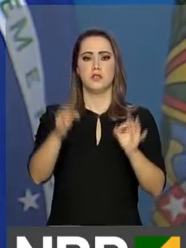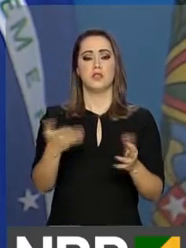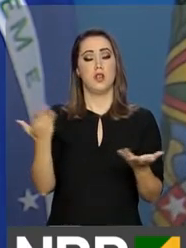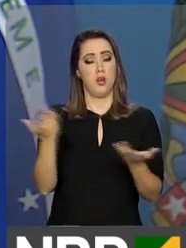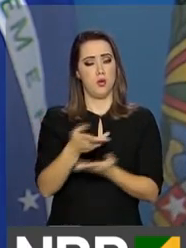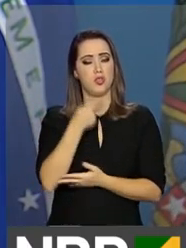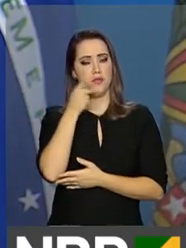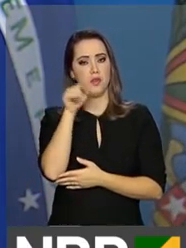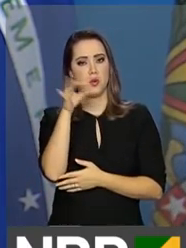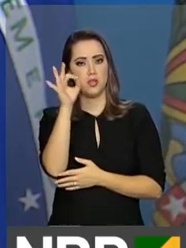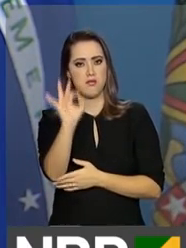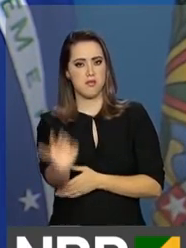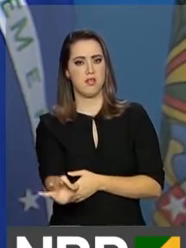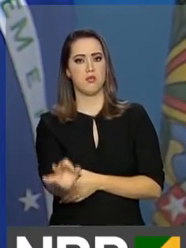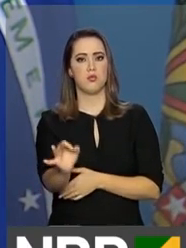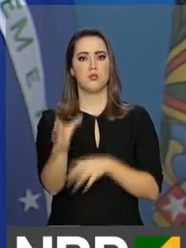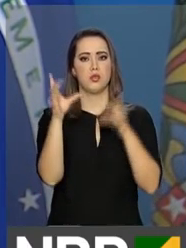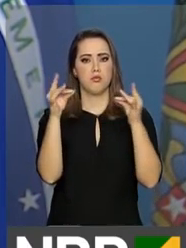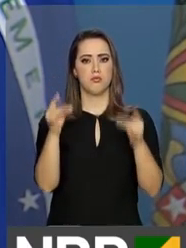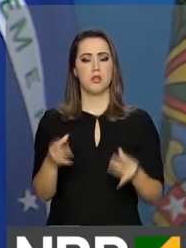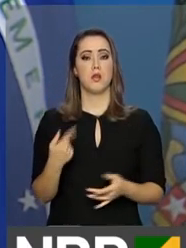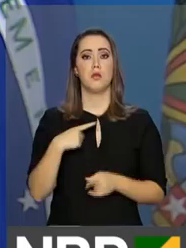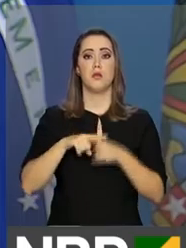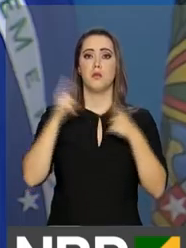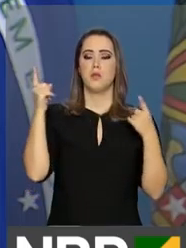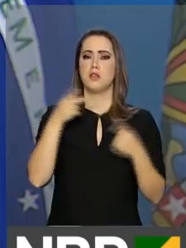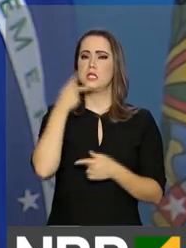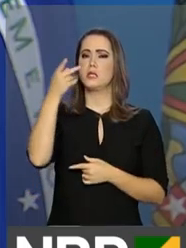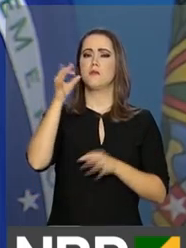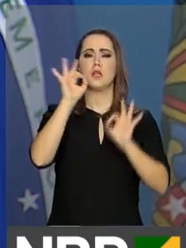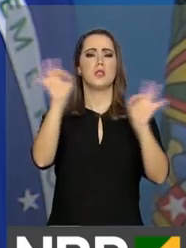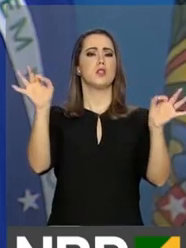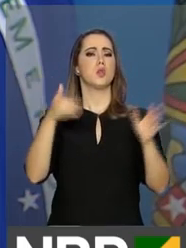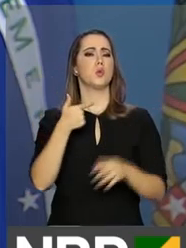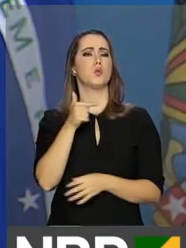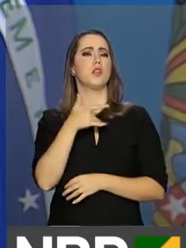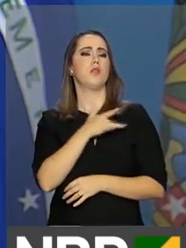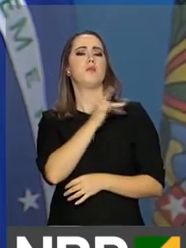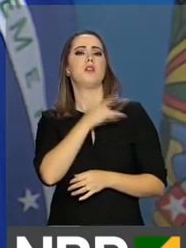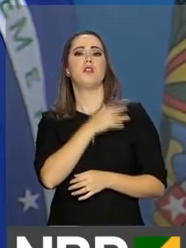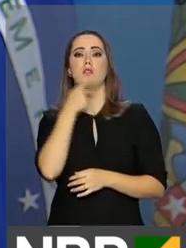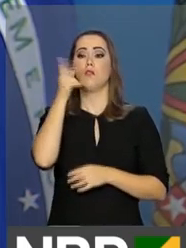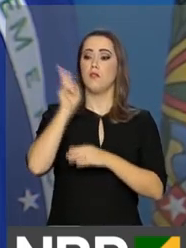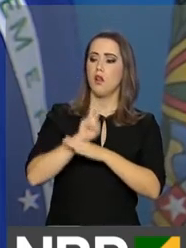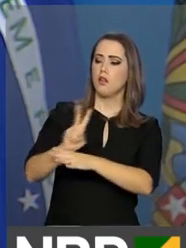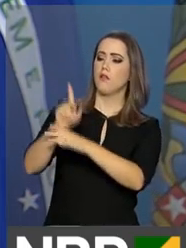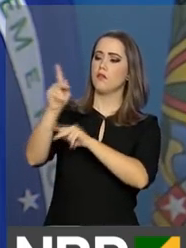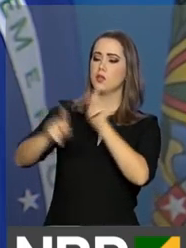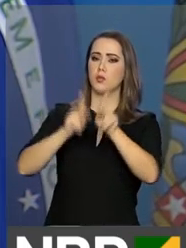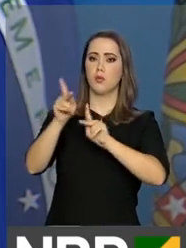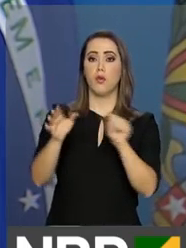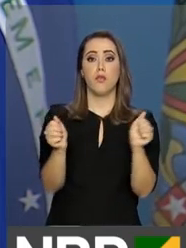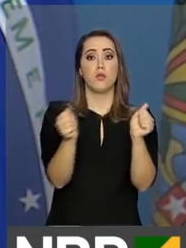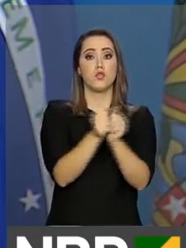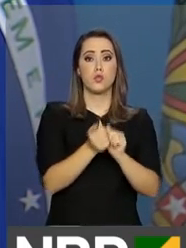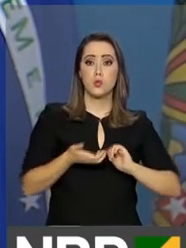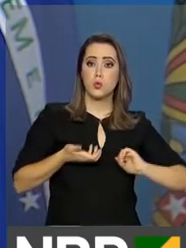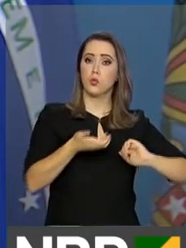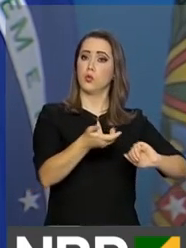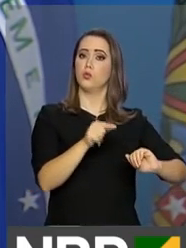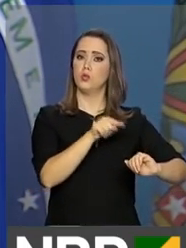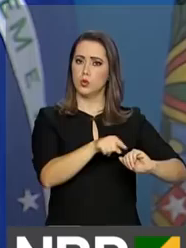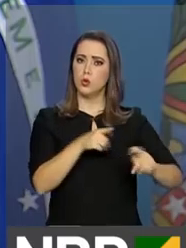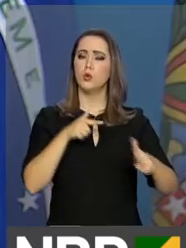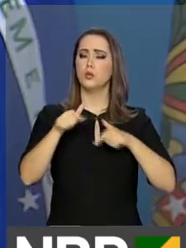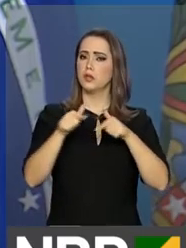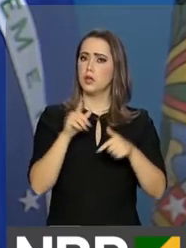ainda agora, no seu discurso. Mas é um orador destemido, que defende os interesses do povo no parlamento. A atuação do